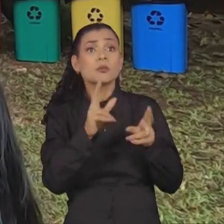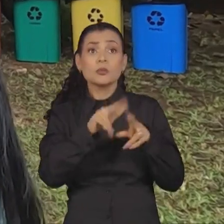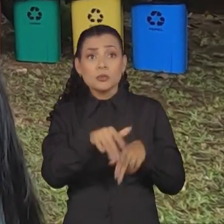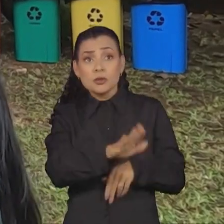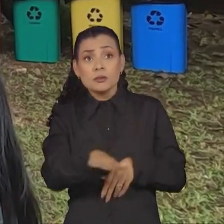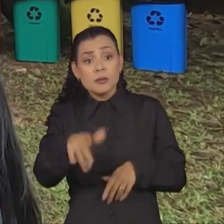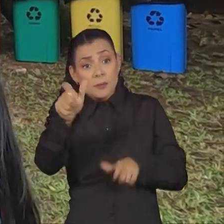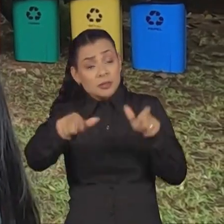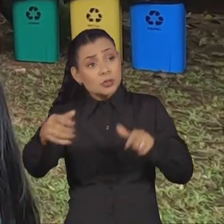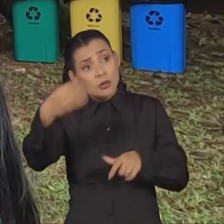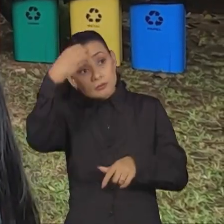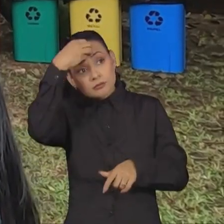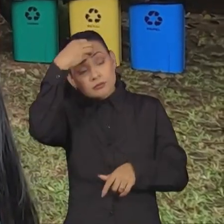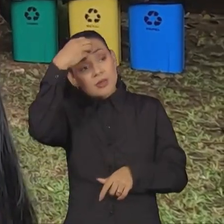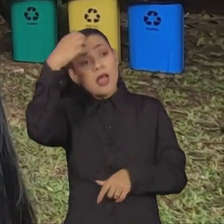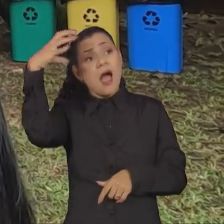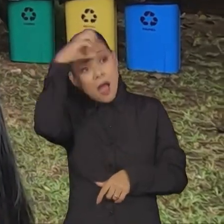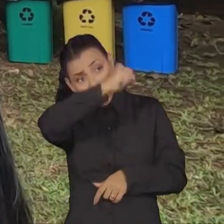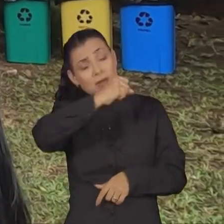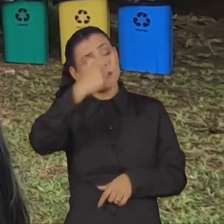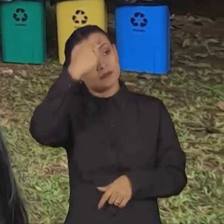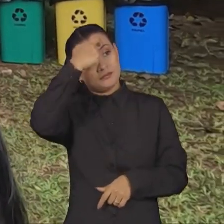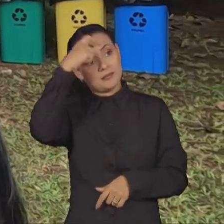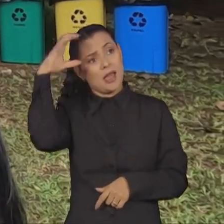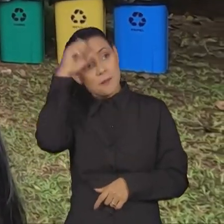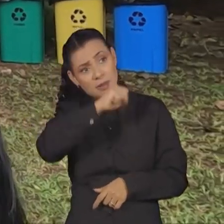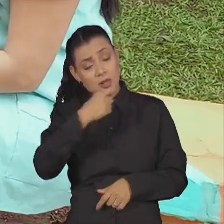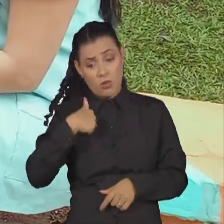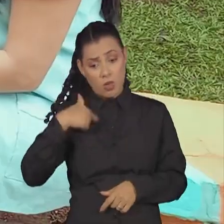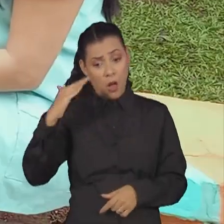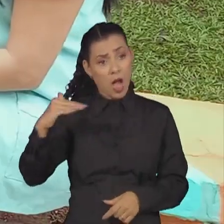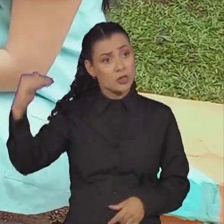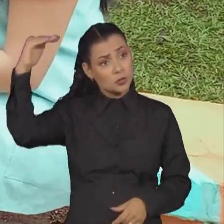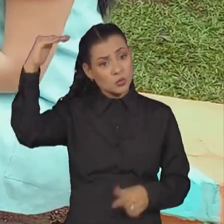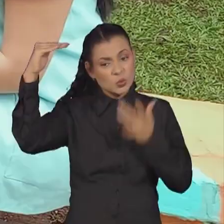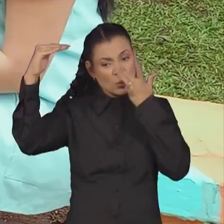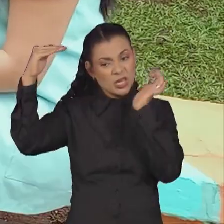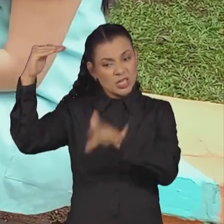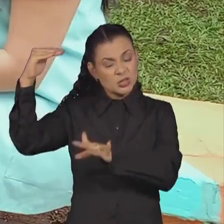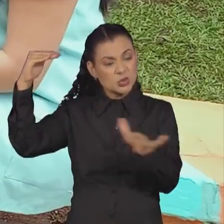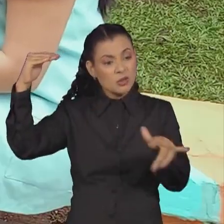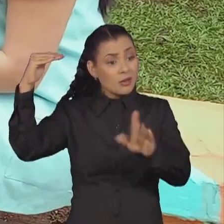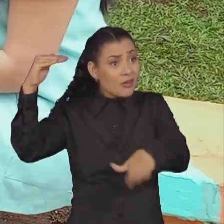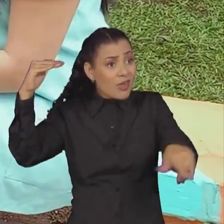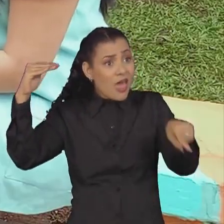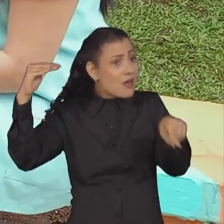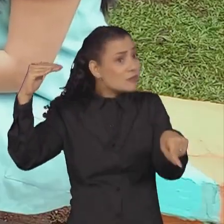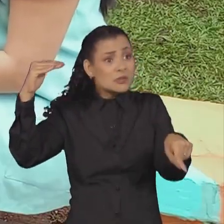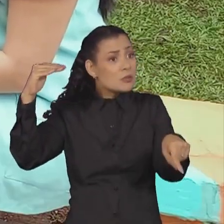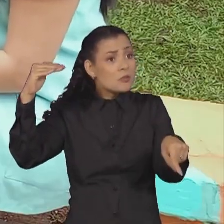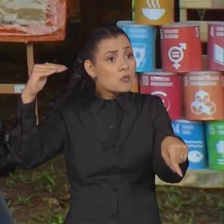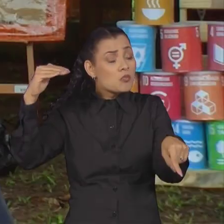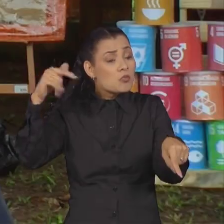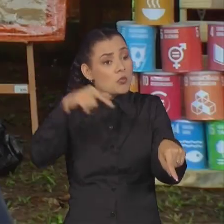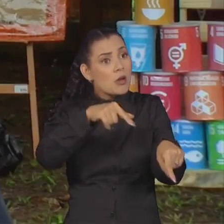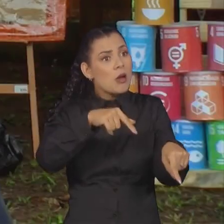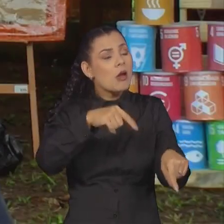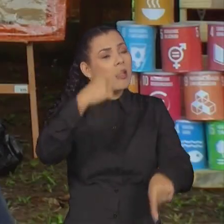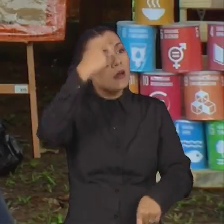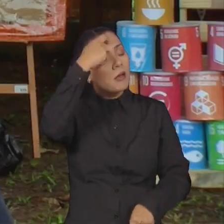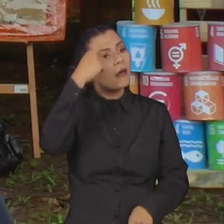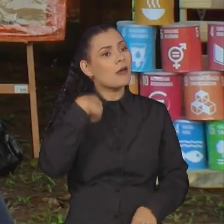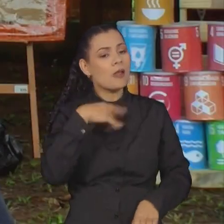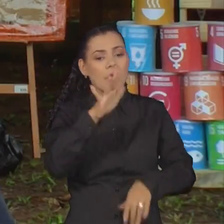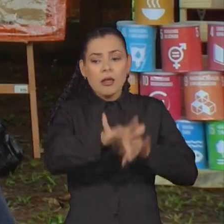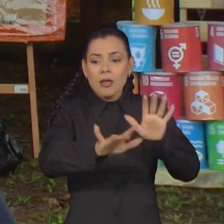aprendeu, poxa, eu adulto, eu jogo lixo e a criança que é pequenininha tem a consciência